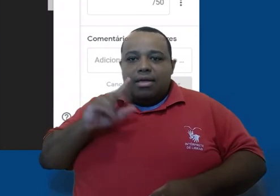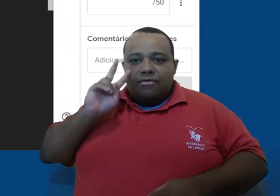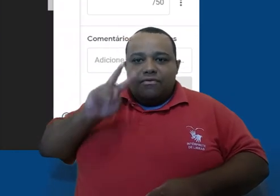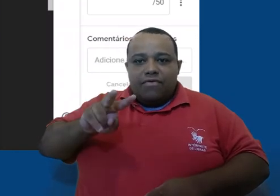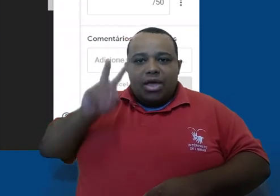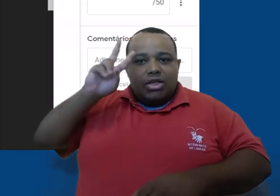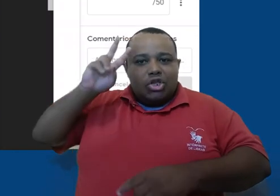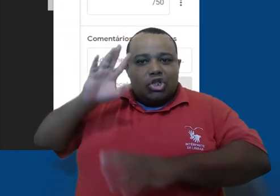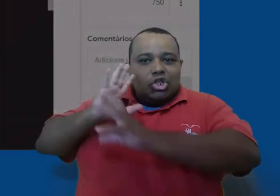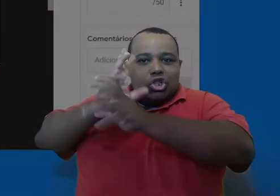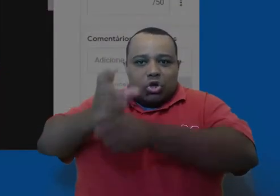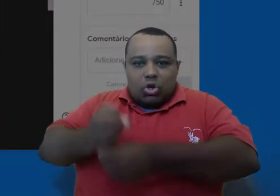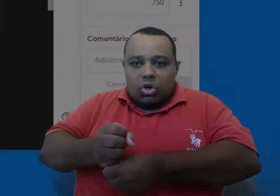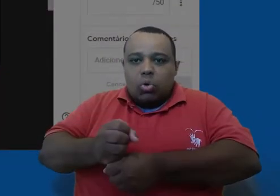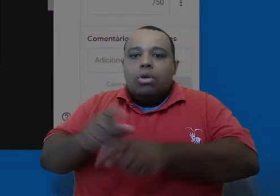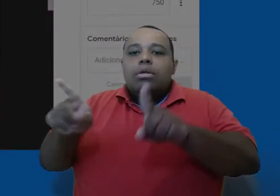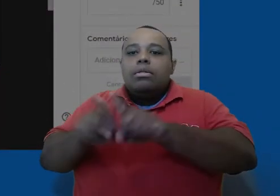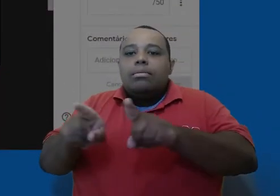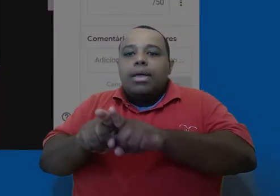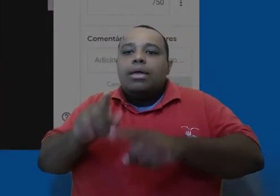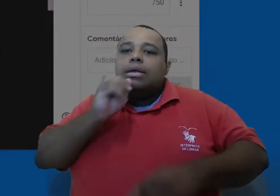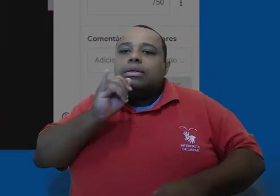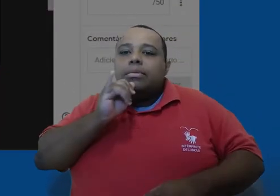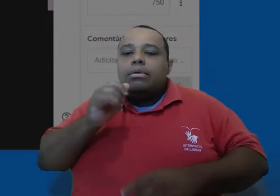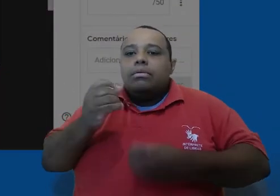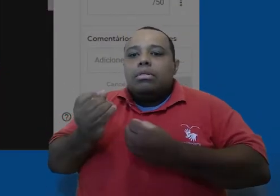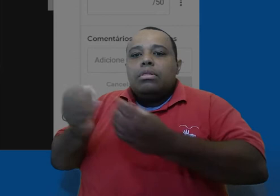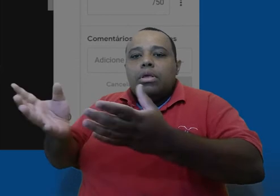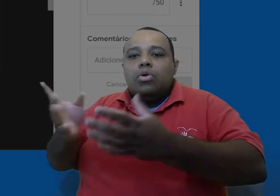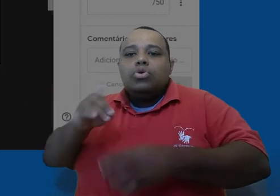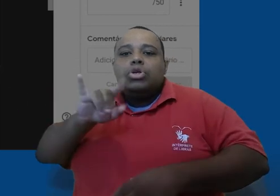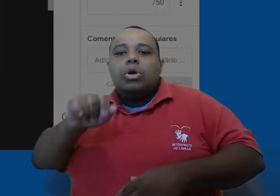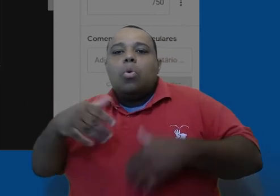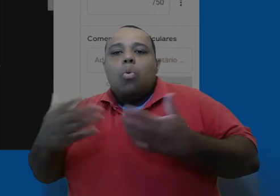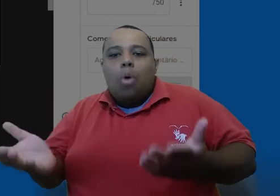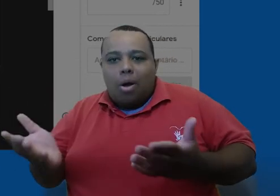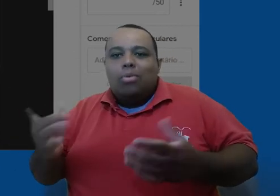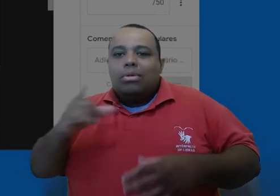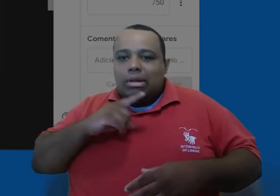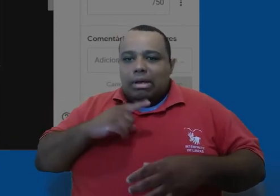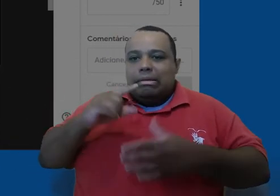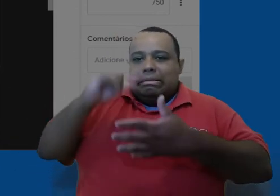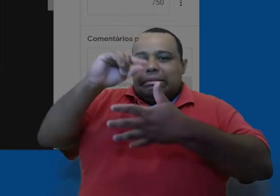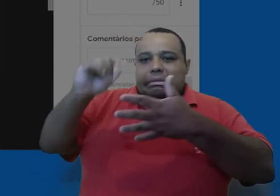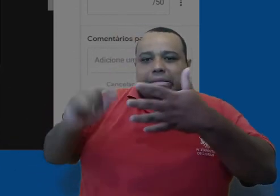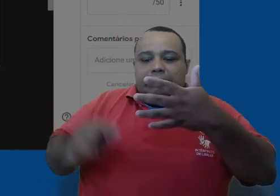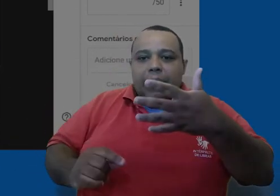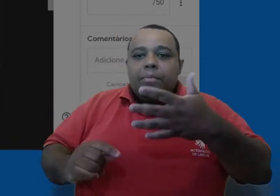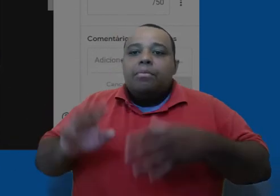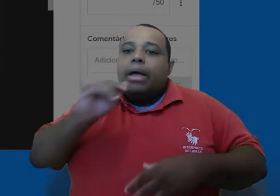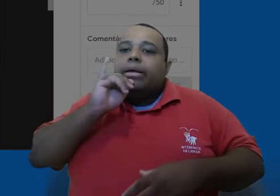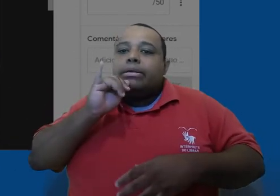abaixo um mesmo o link de ver histórico neste Ainda temos adição do dado de quando a atividade foi atribuída ao aluno e